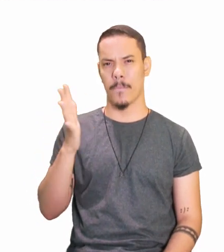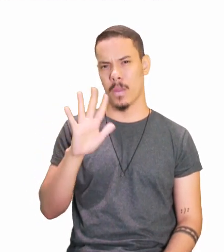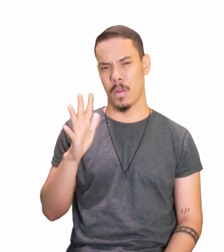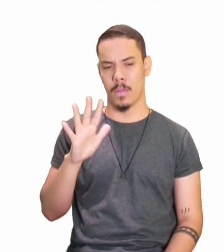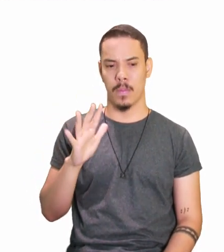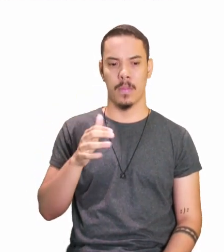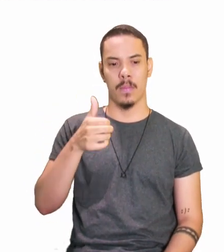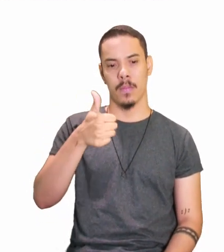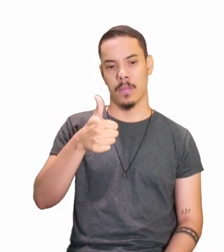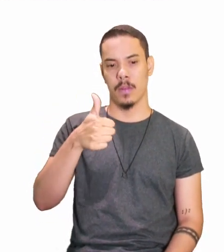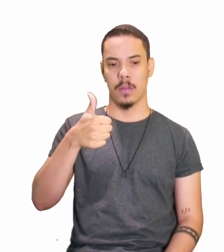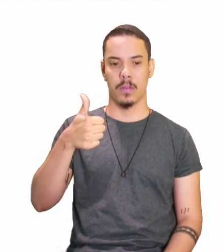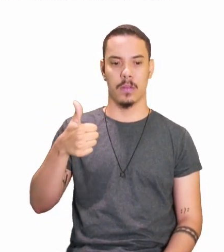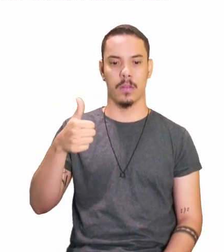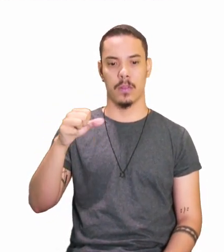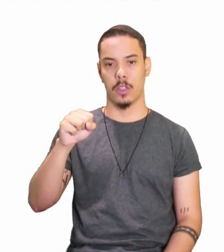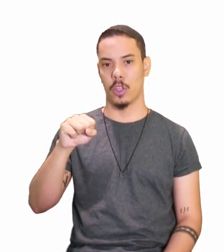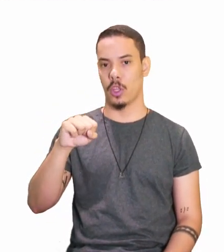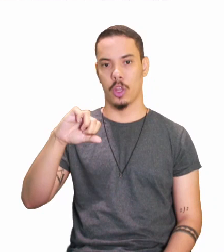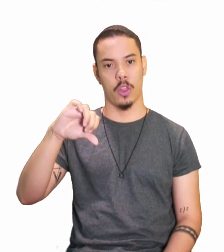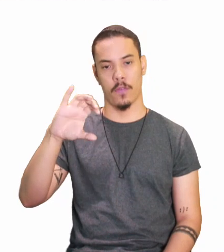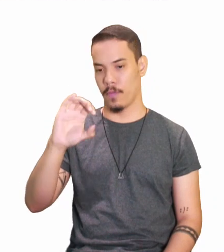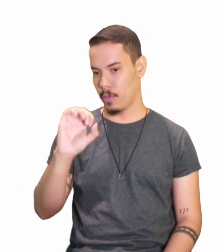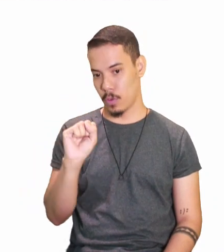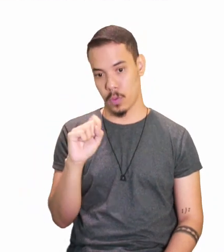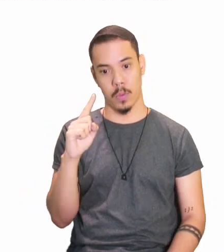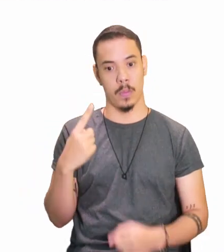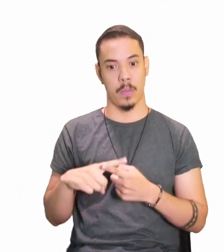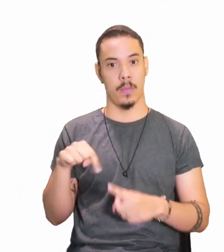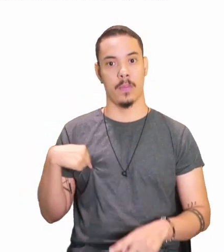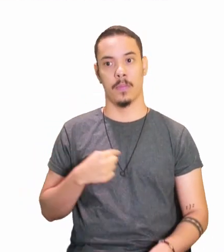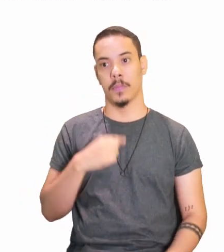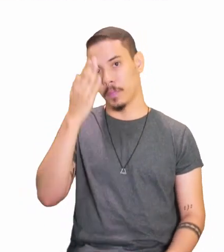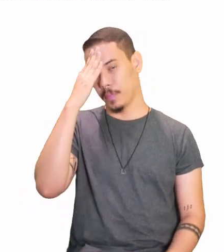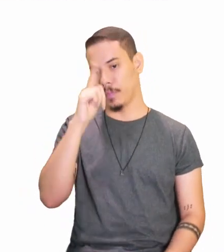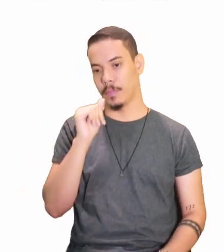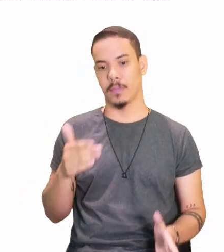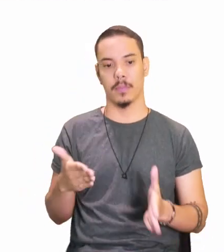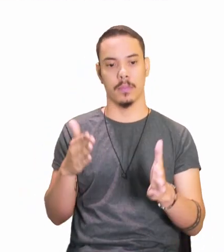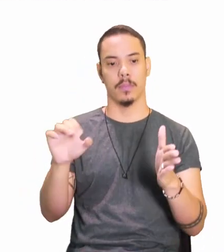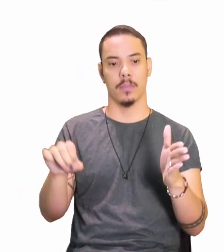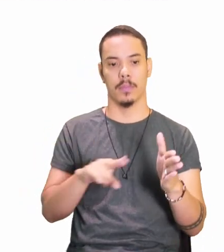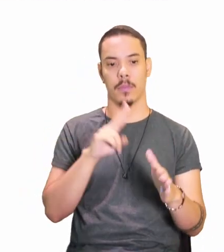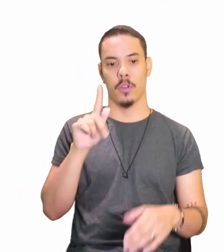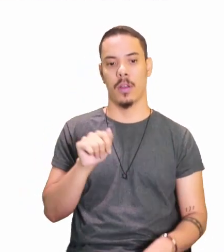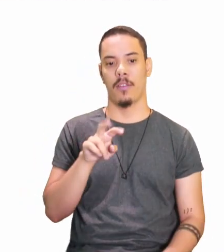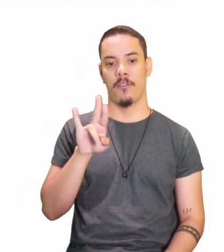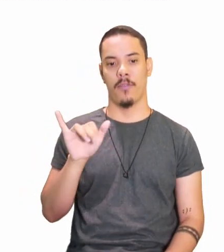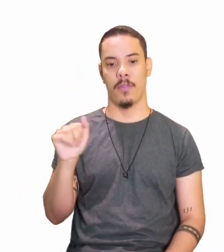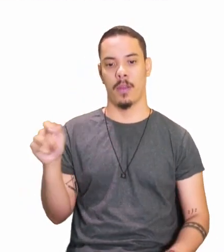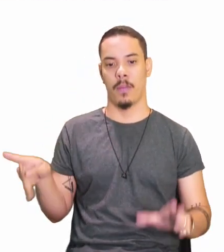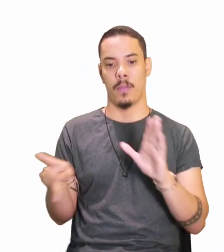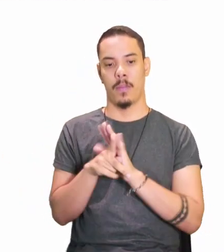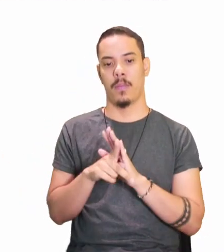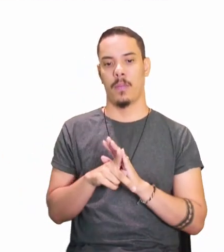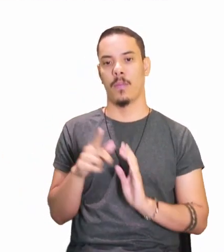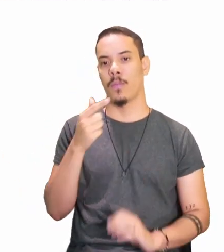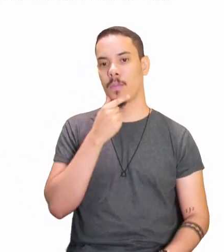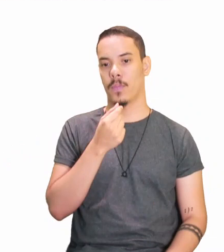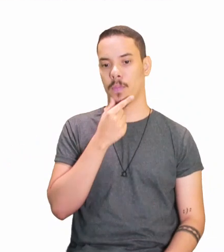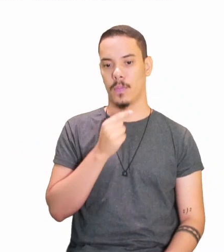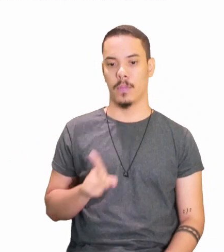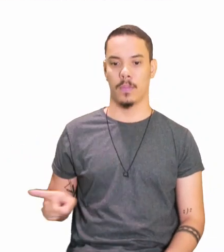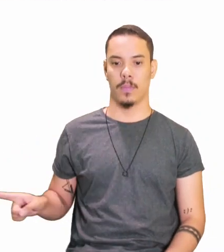1198, tá bom? Por quê? Foi com a cantiga ribeirinha ou cantiga de Gavaia, de Paio Soares